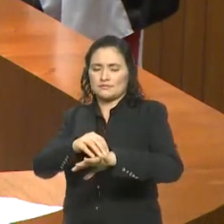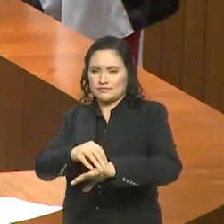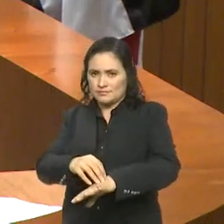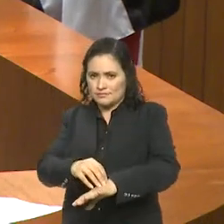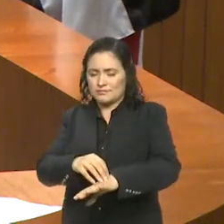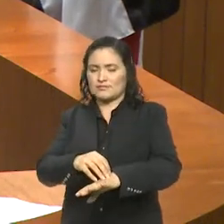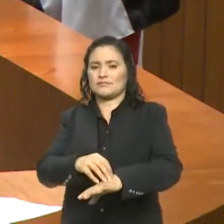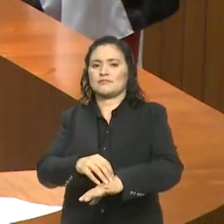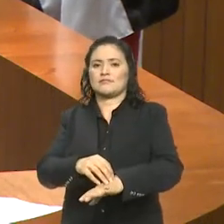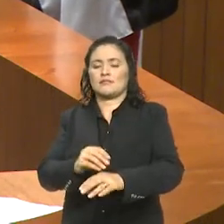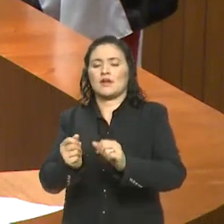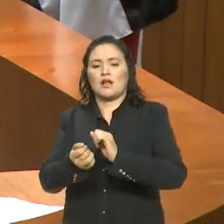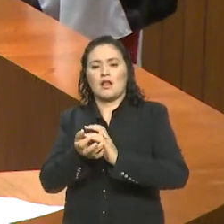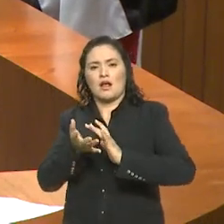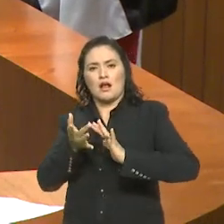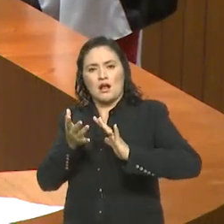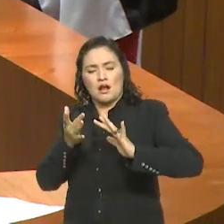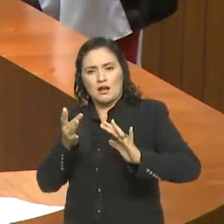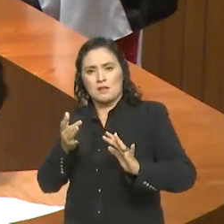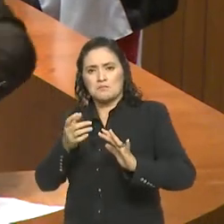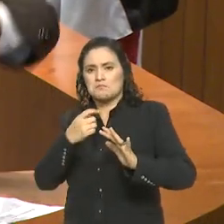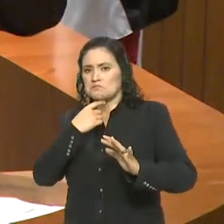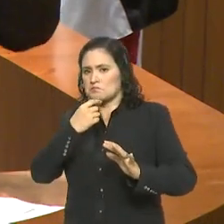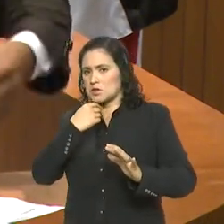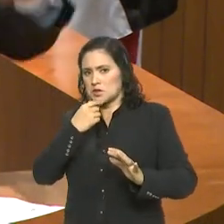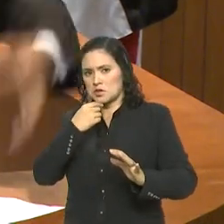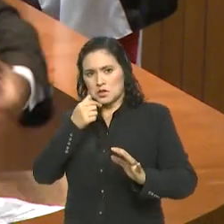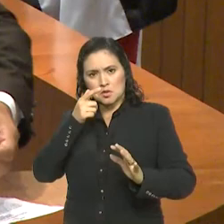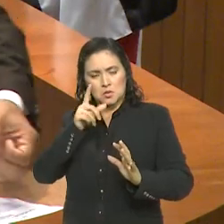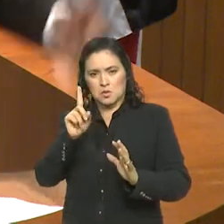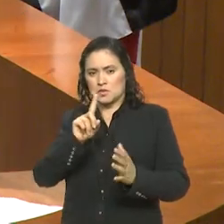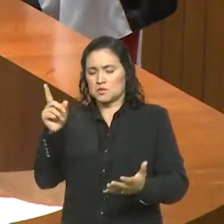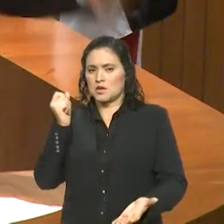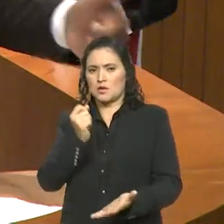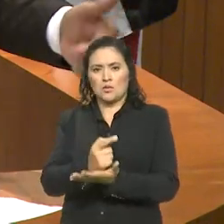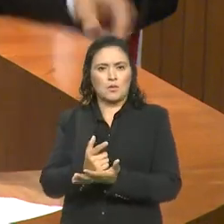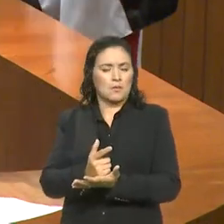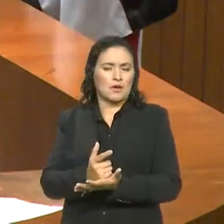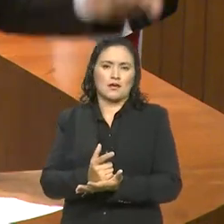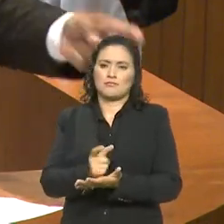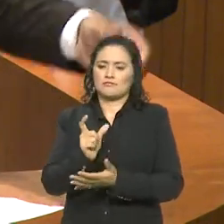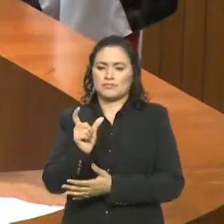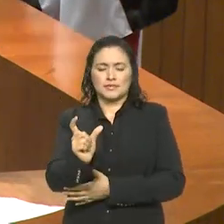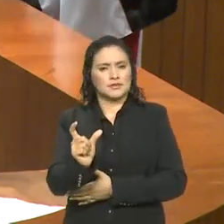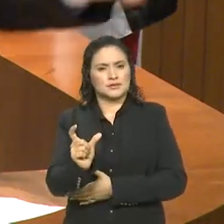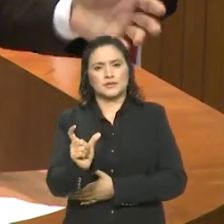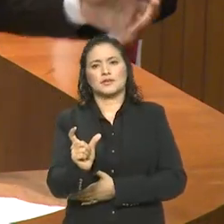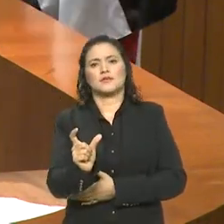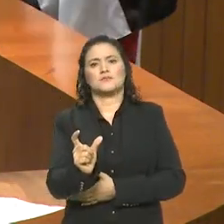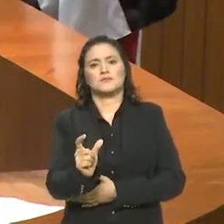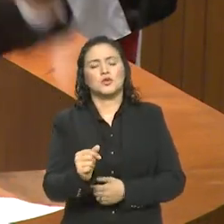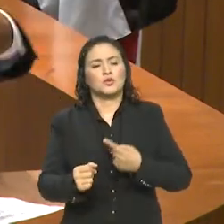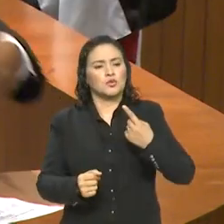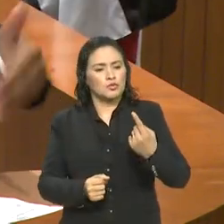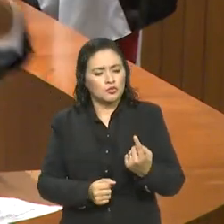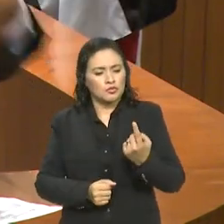atravessar. Ninguém consegue passagem. Uma verdadeira humilhação. Uma, duas,